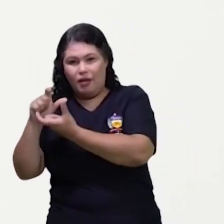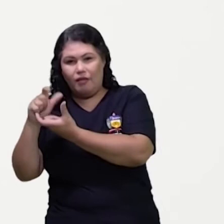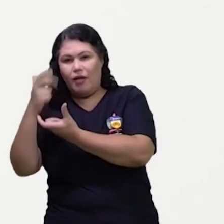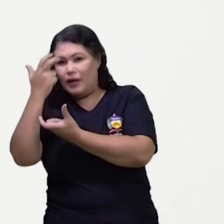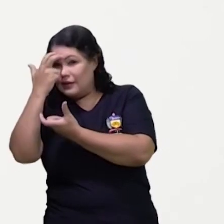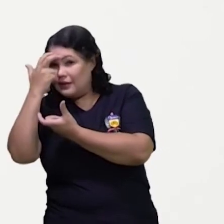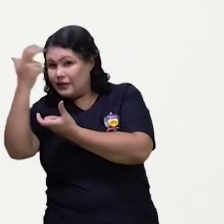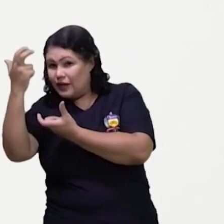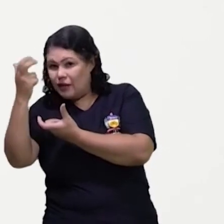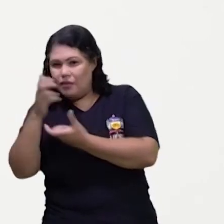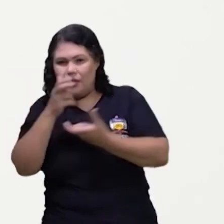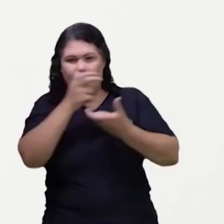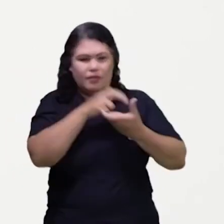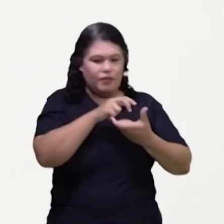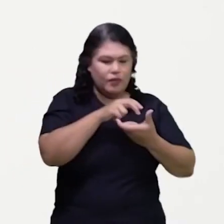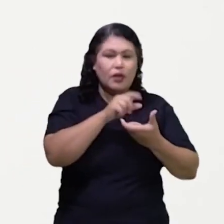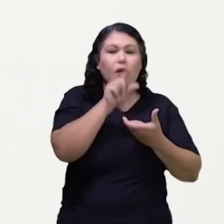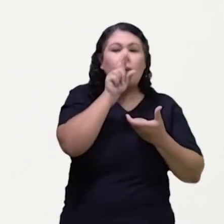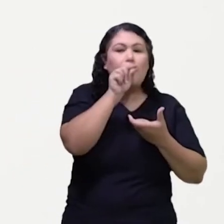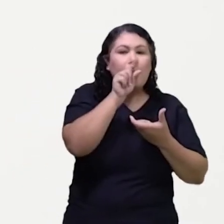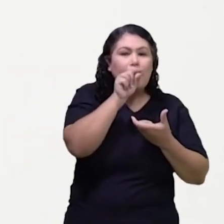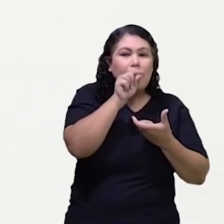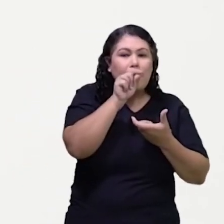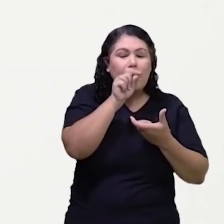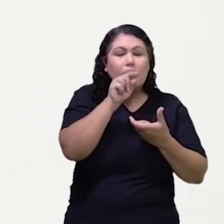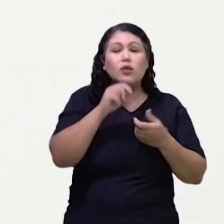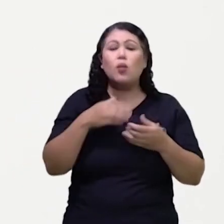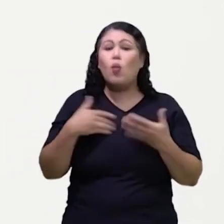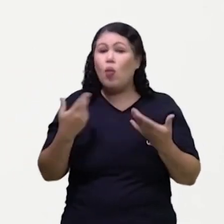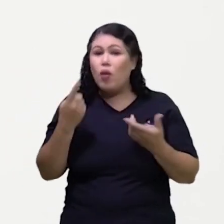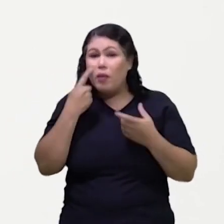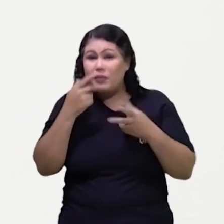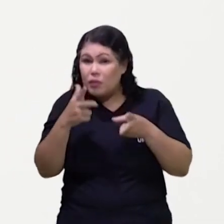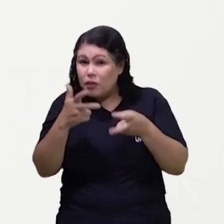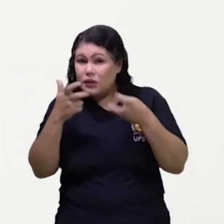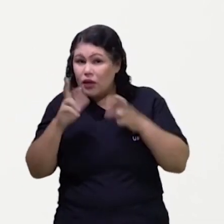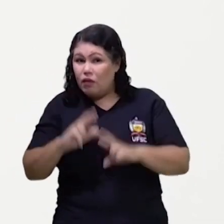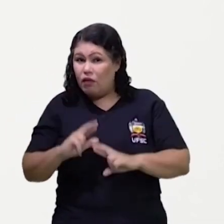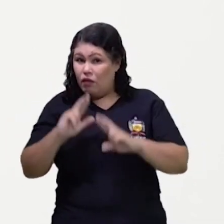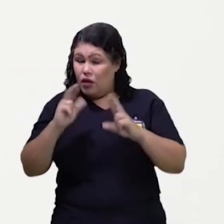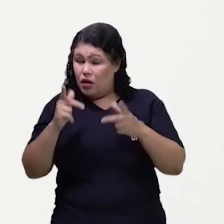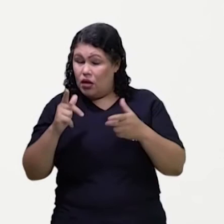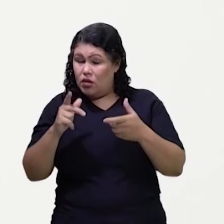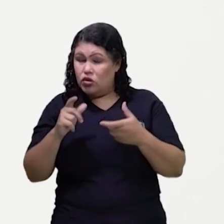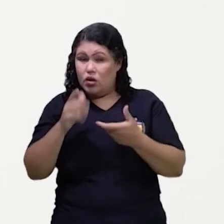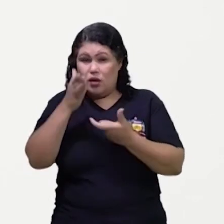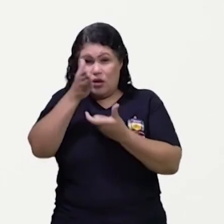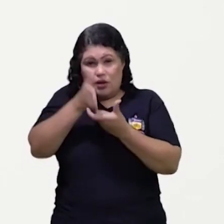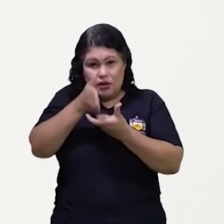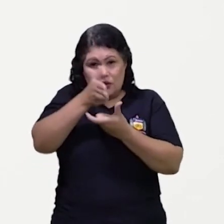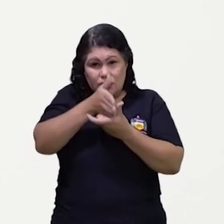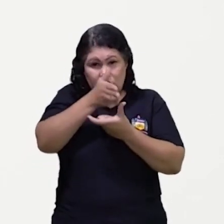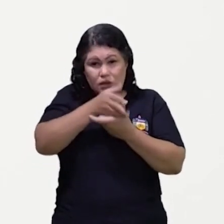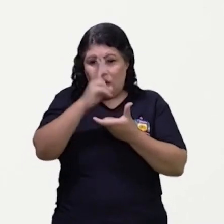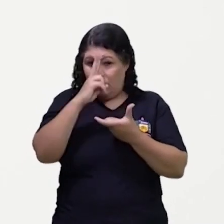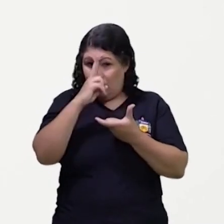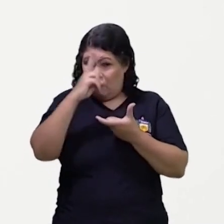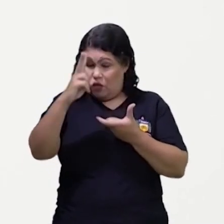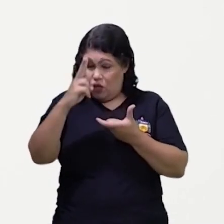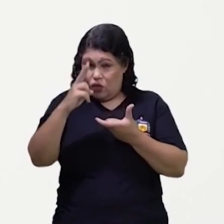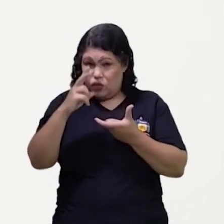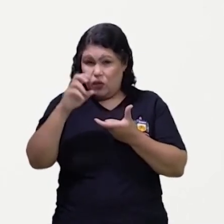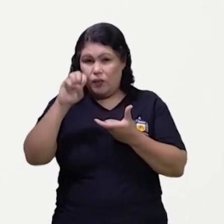um pássaro. Não é verdade? Olha só a diferença. Aonde vem a sílaba tônica na palavra sábia? Na